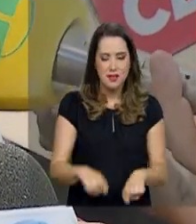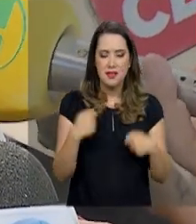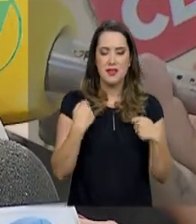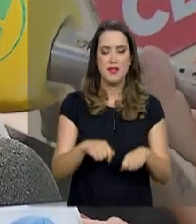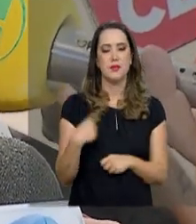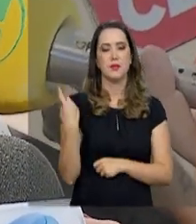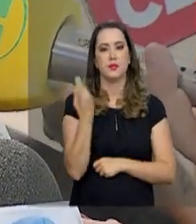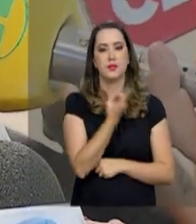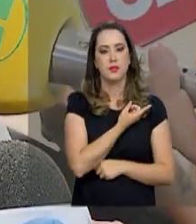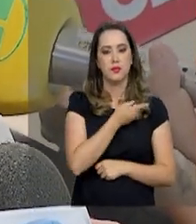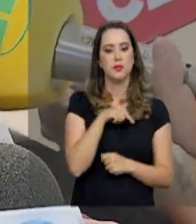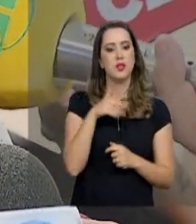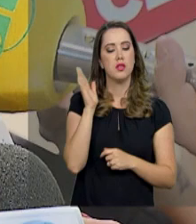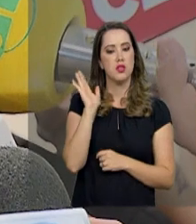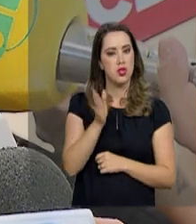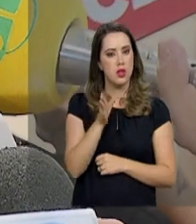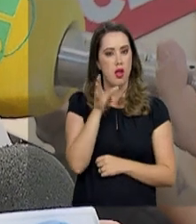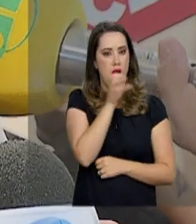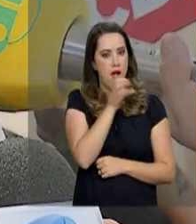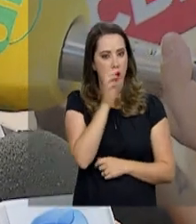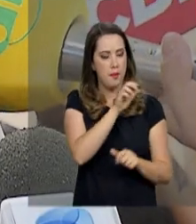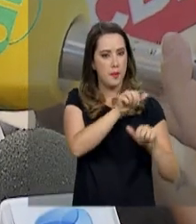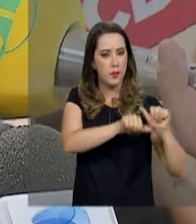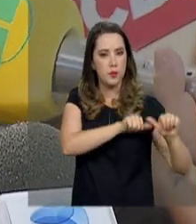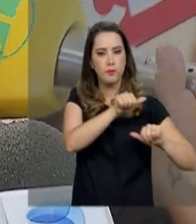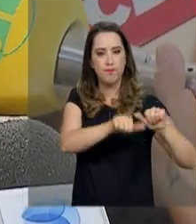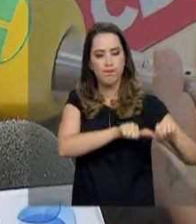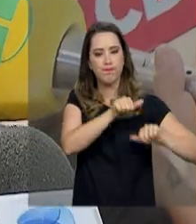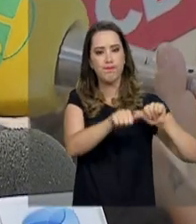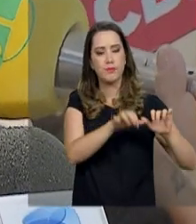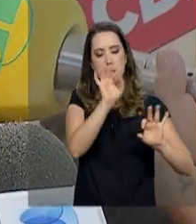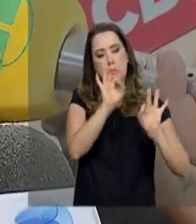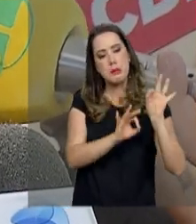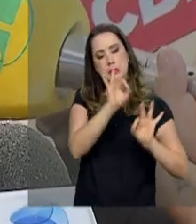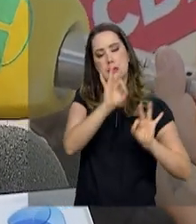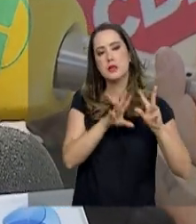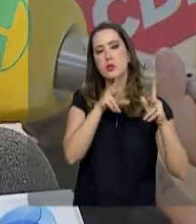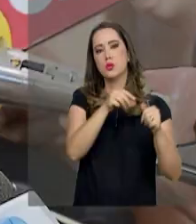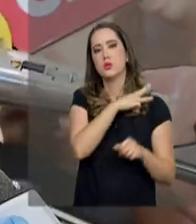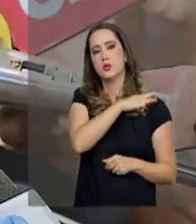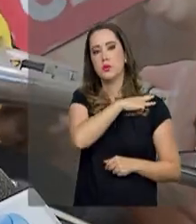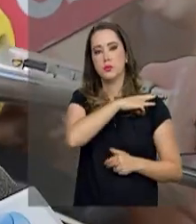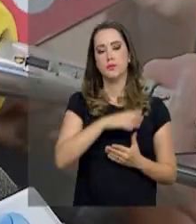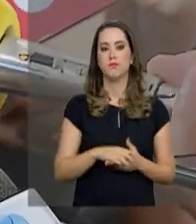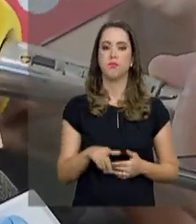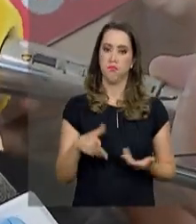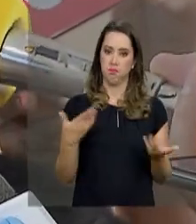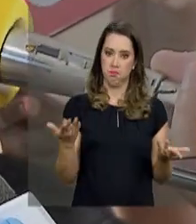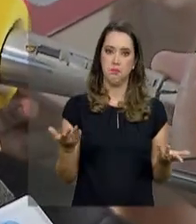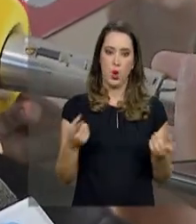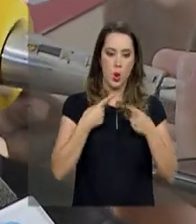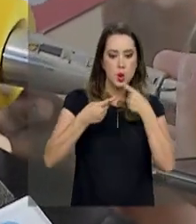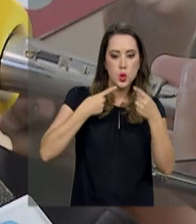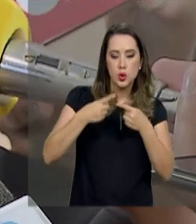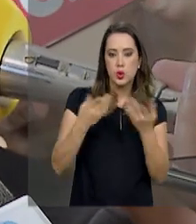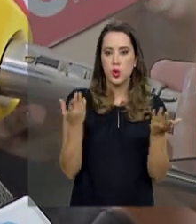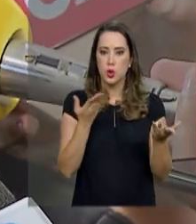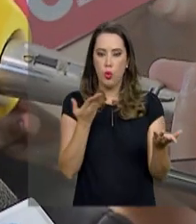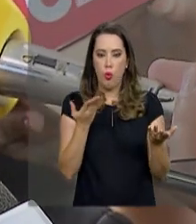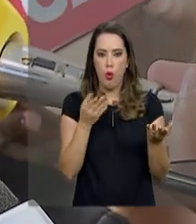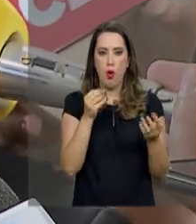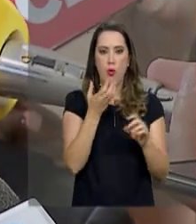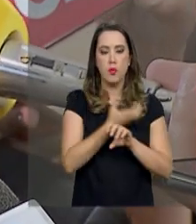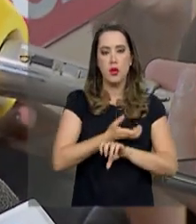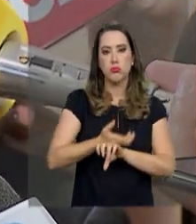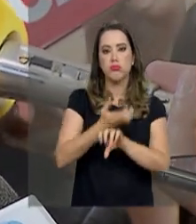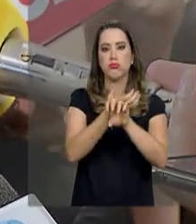a gente logo faça mudanças estruturantes para o ensino médio. Estamos agora discutindo a Base Nacional Comum Curricular do